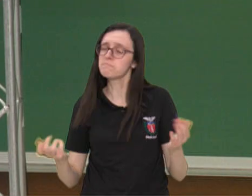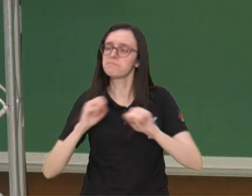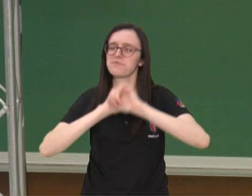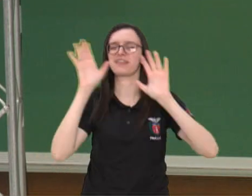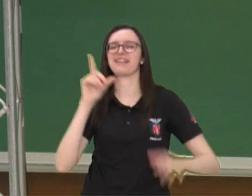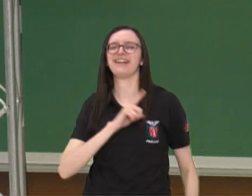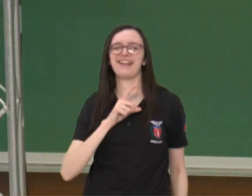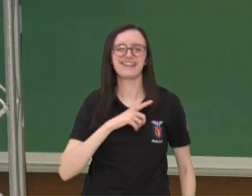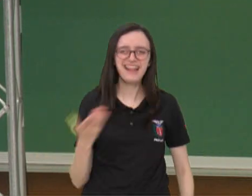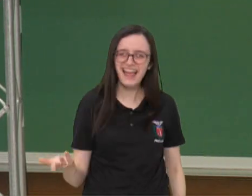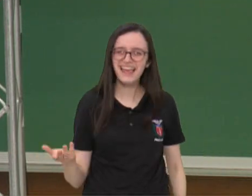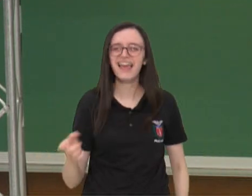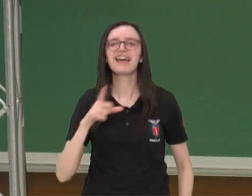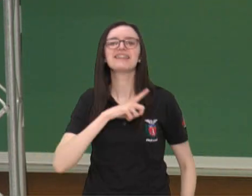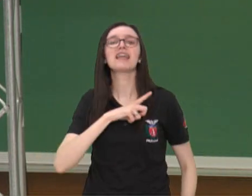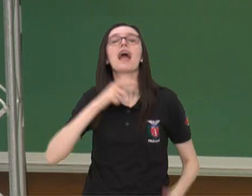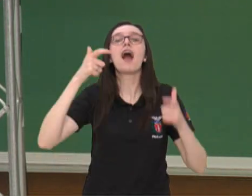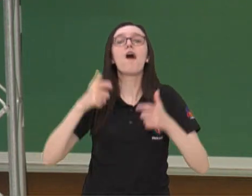Claro que tem, digita lá